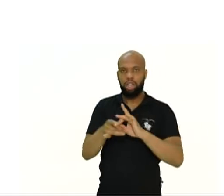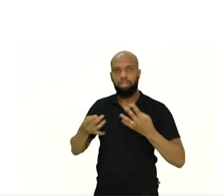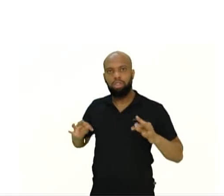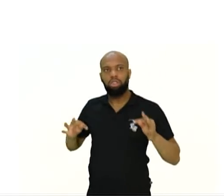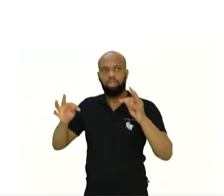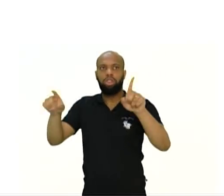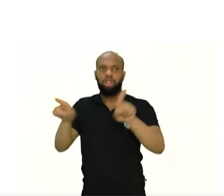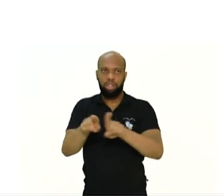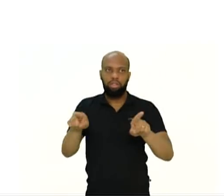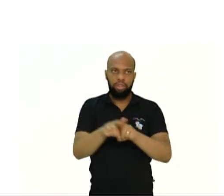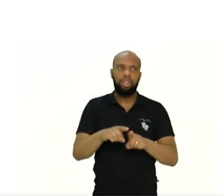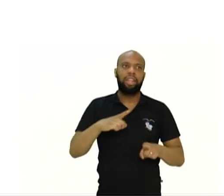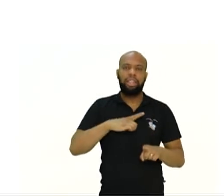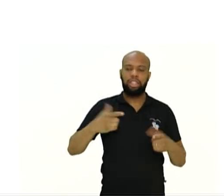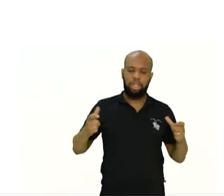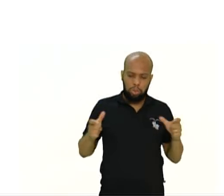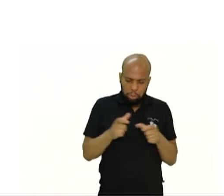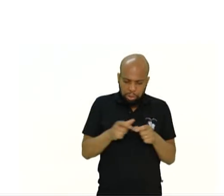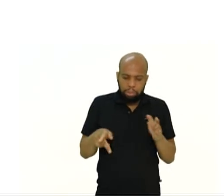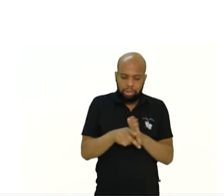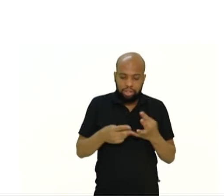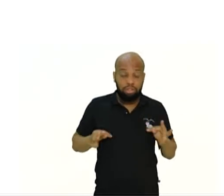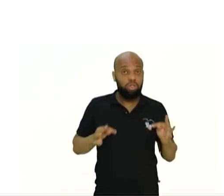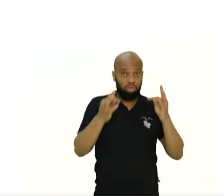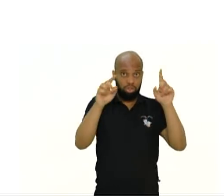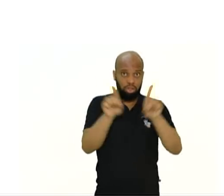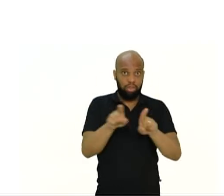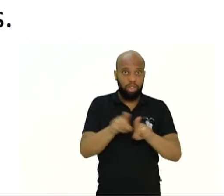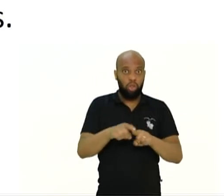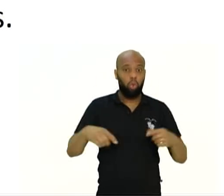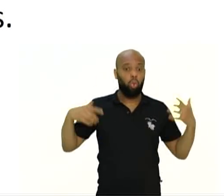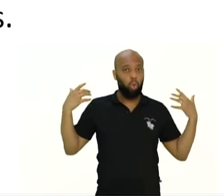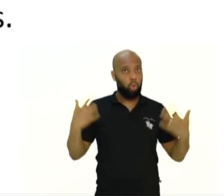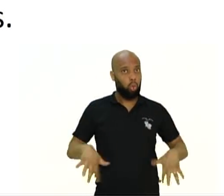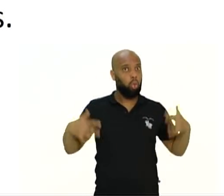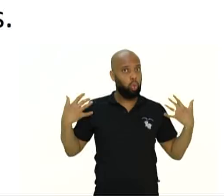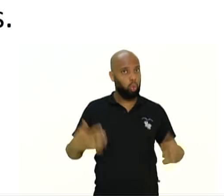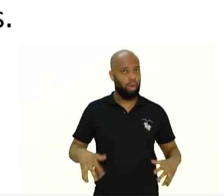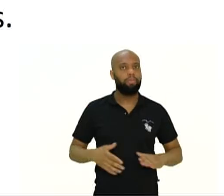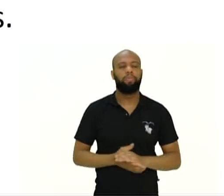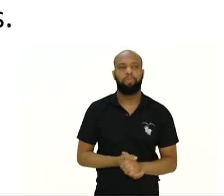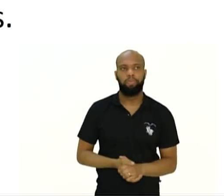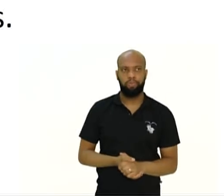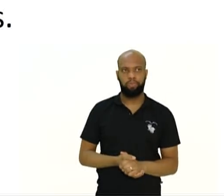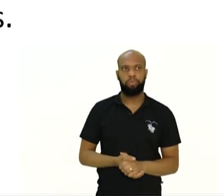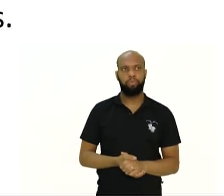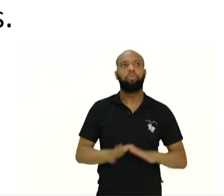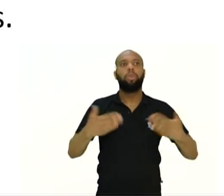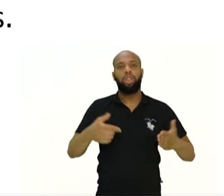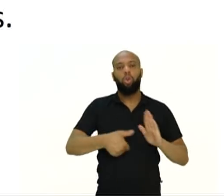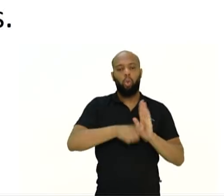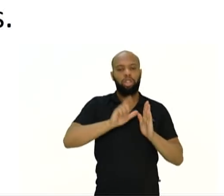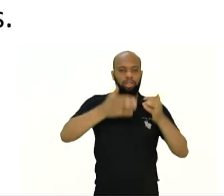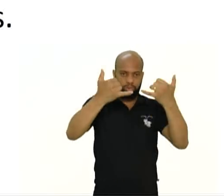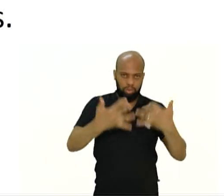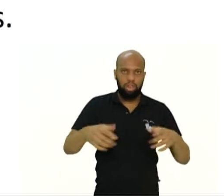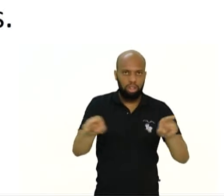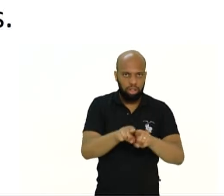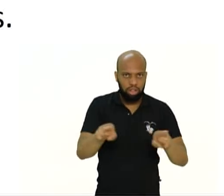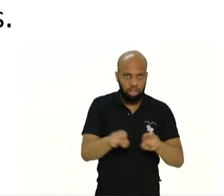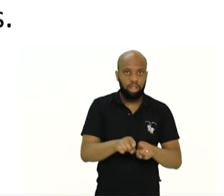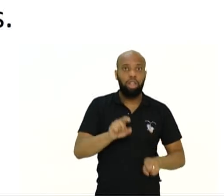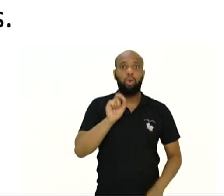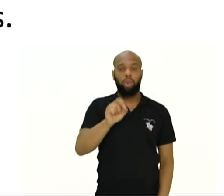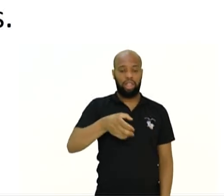microeletrônicas, que são também, né, que compõem ali a alta tecnologia. Então, como eu já havia falado para vocês,